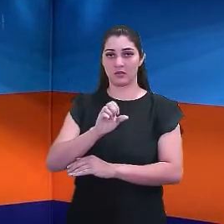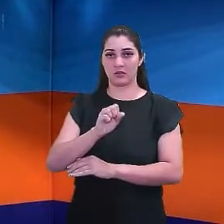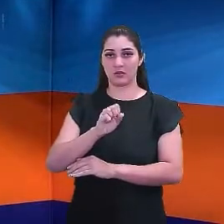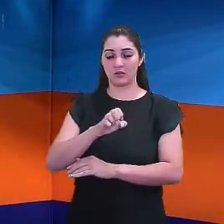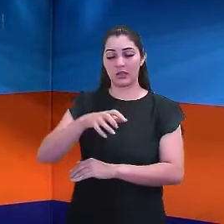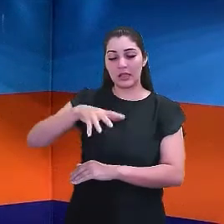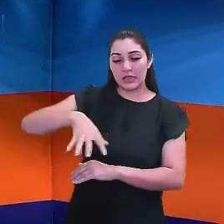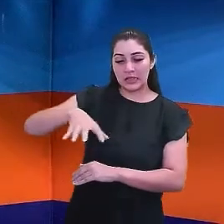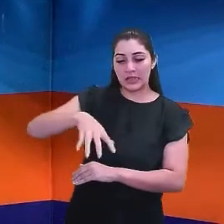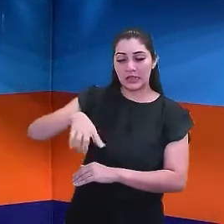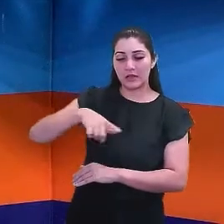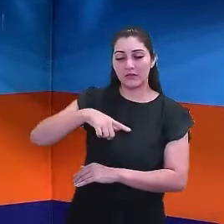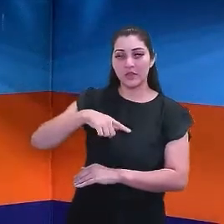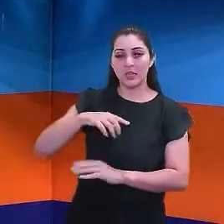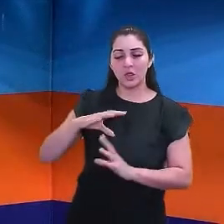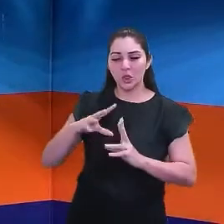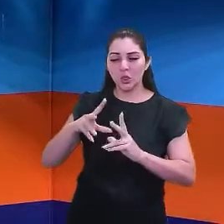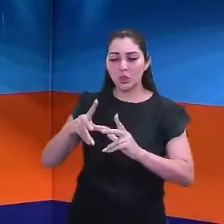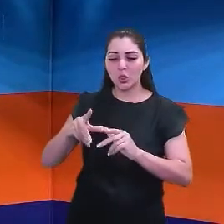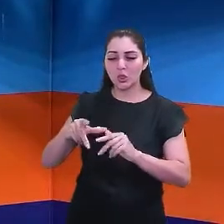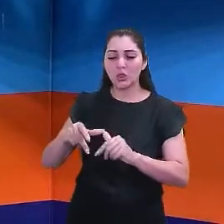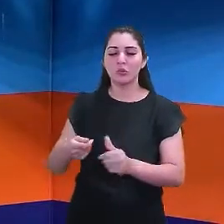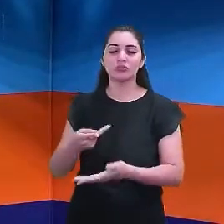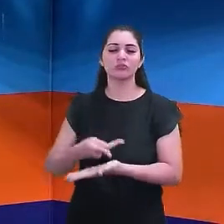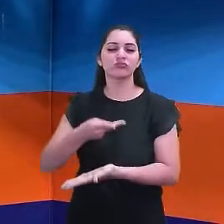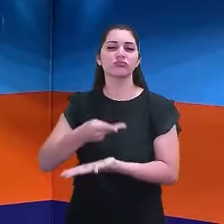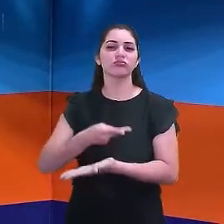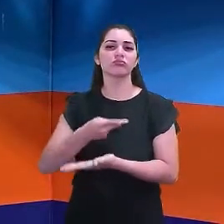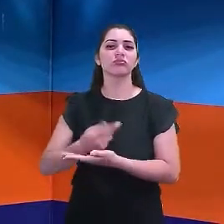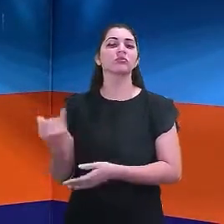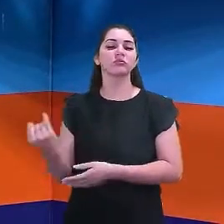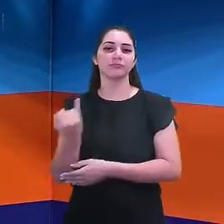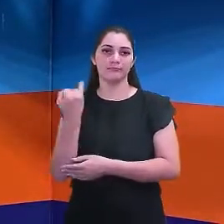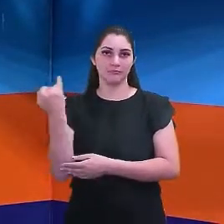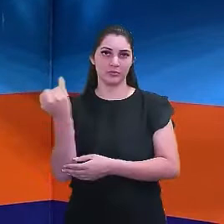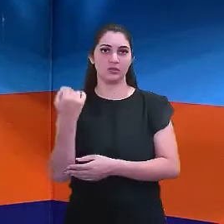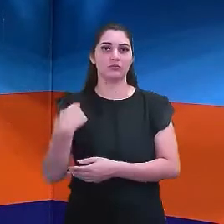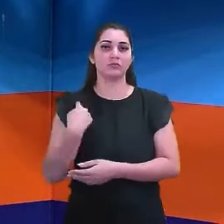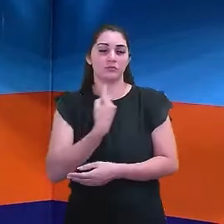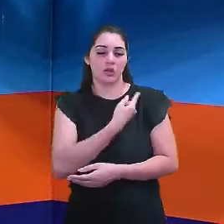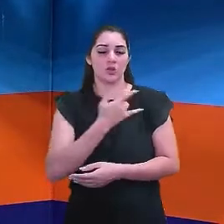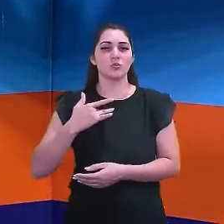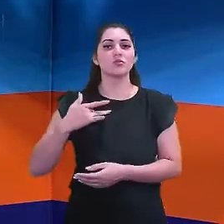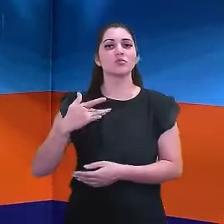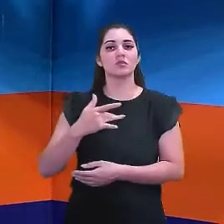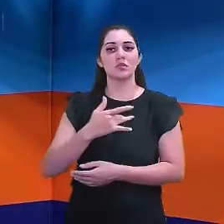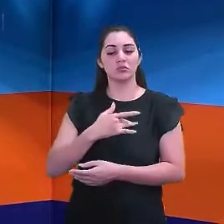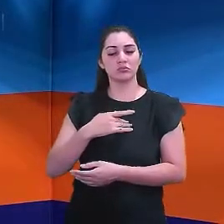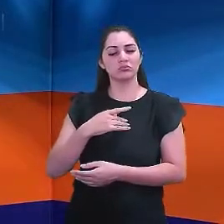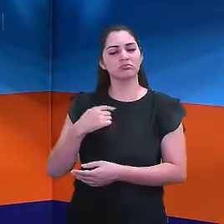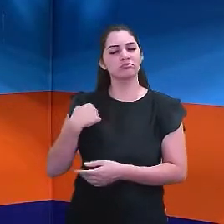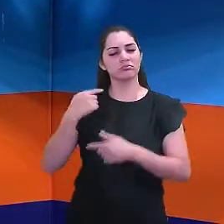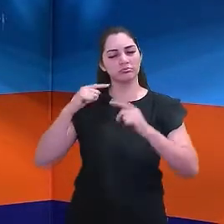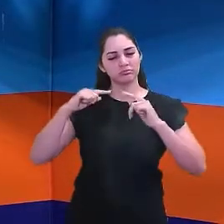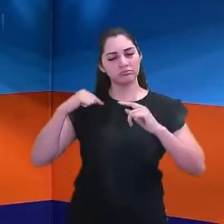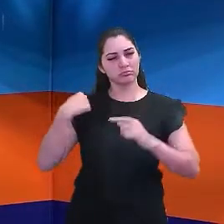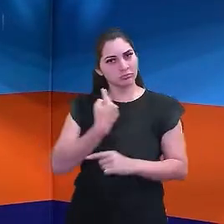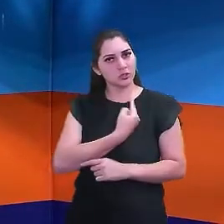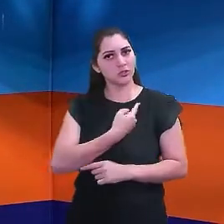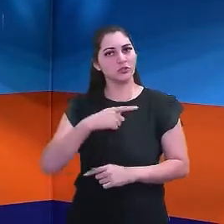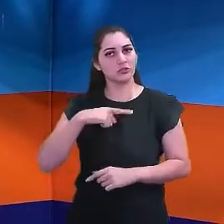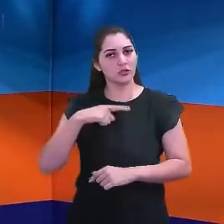aí que você vai ter todo esse fenômeno tão relevante, tão importante para a nossa saúde, para a gente justamente ter